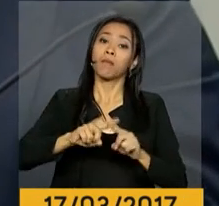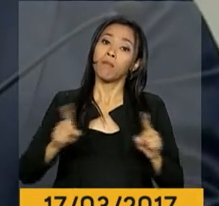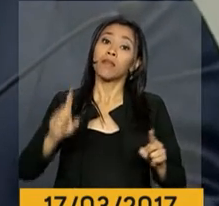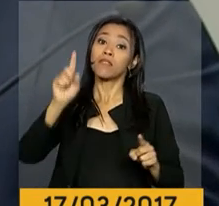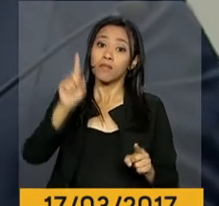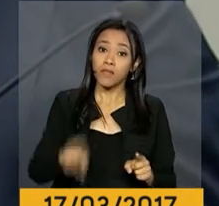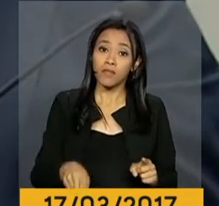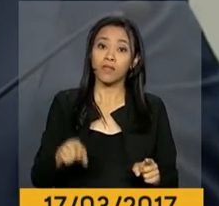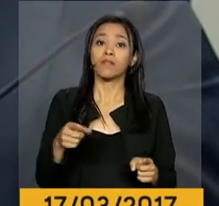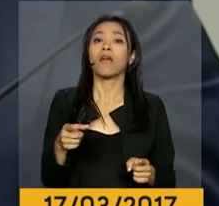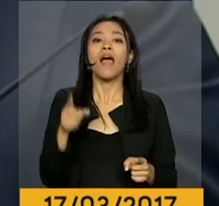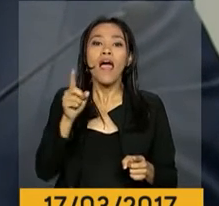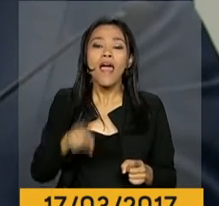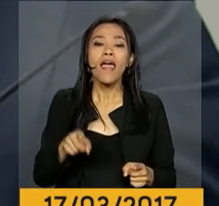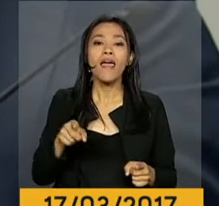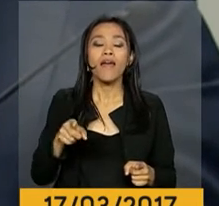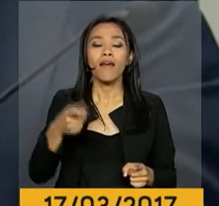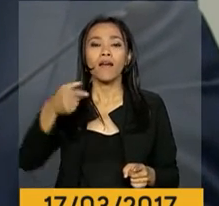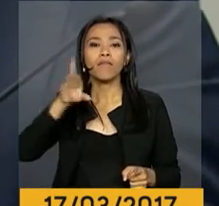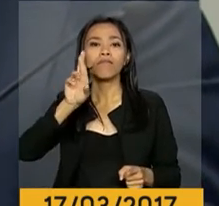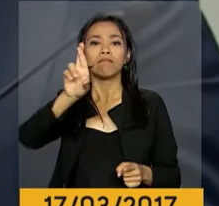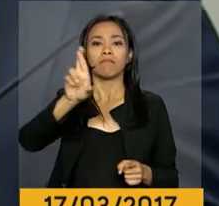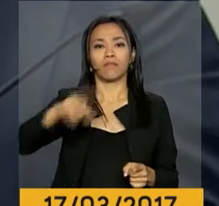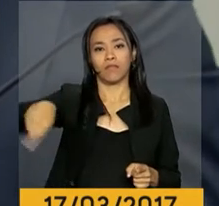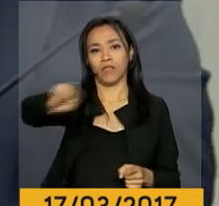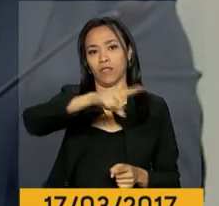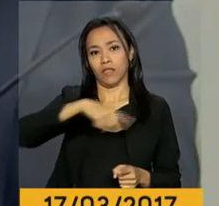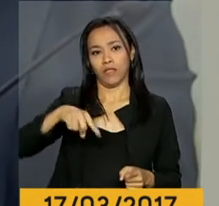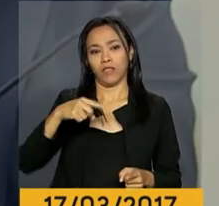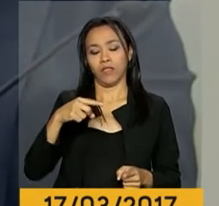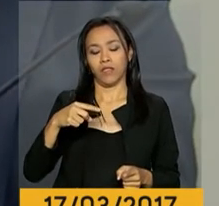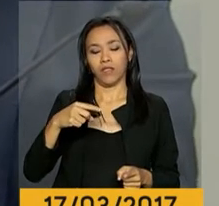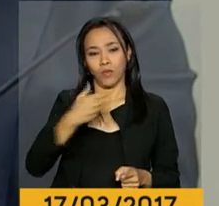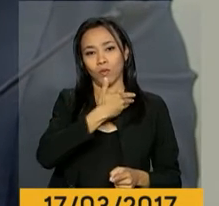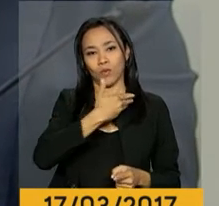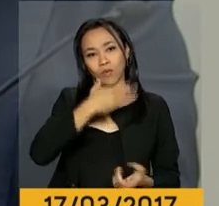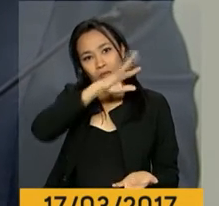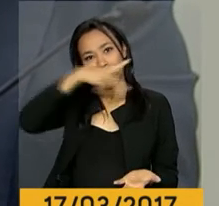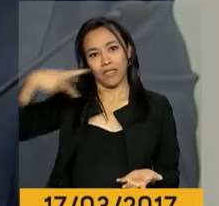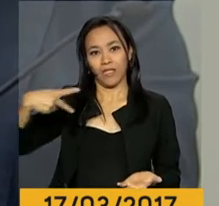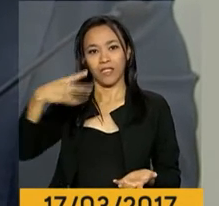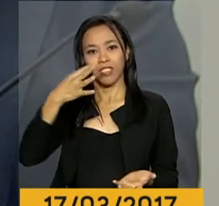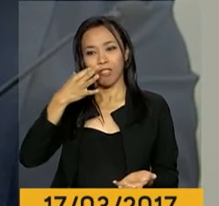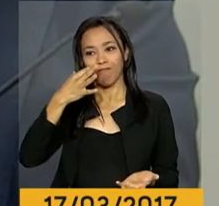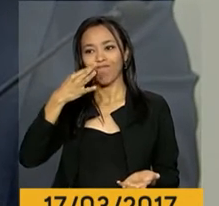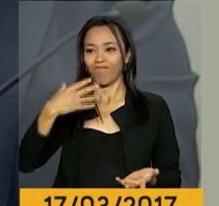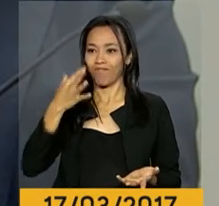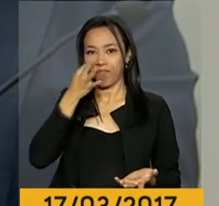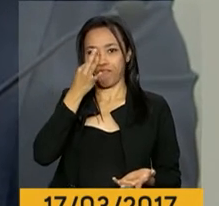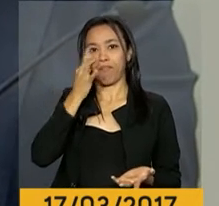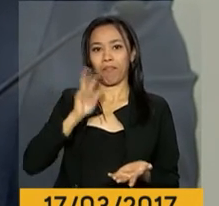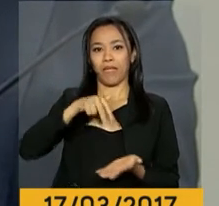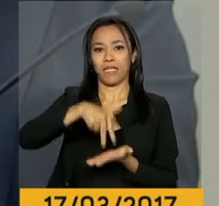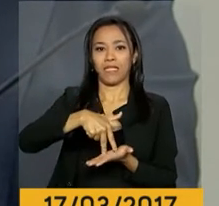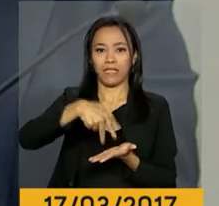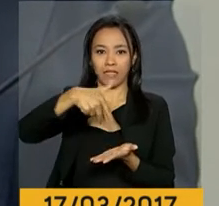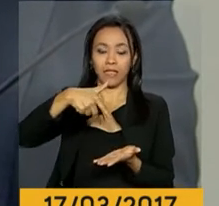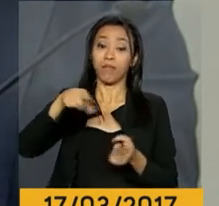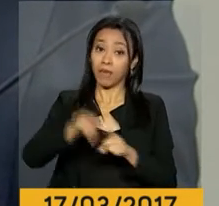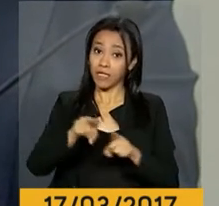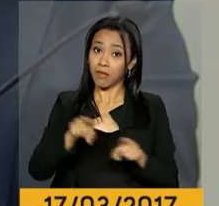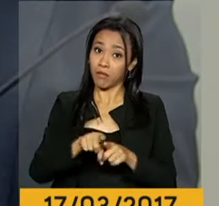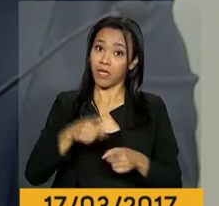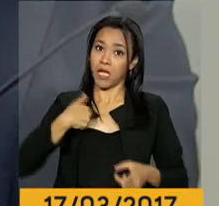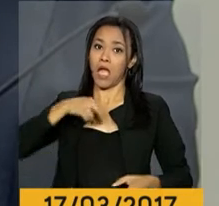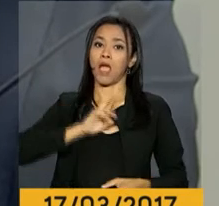de Estado e chefe de governo. É prestigiar com a sua presença, não é a presença pessoal, mas a presença